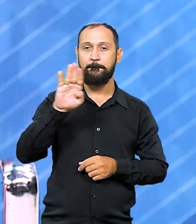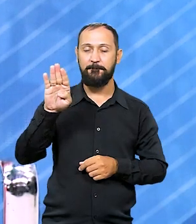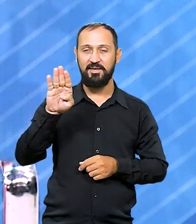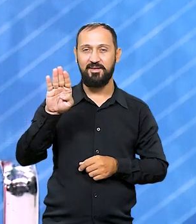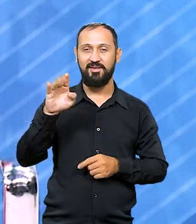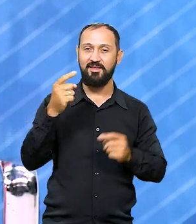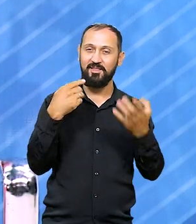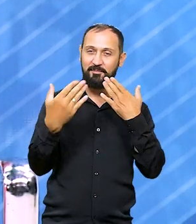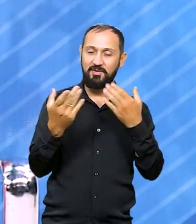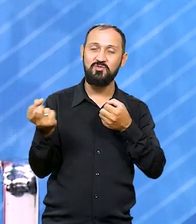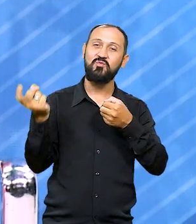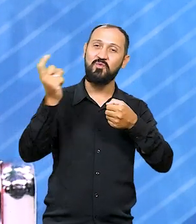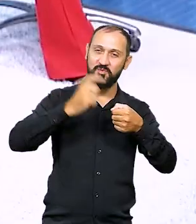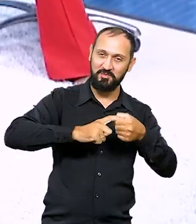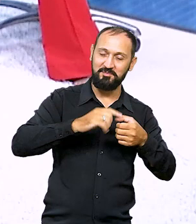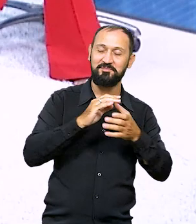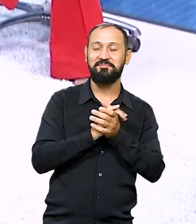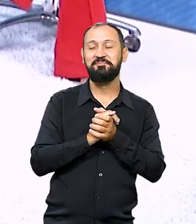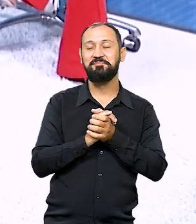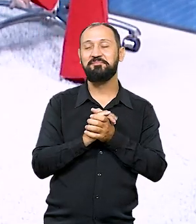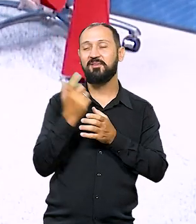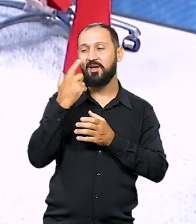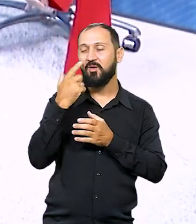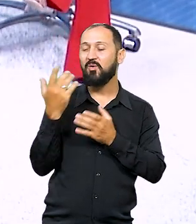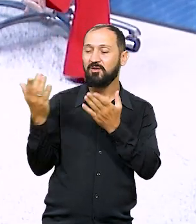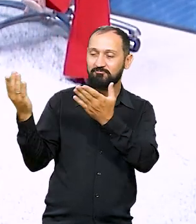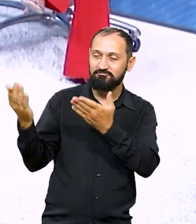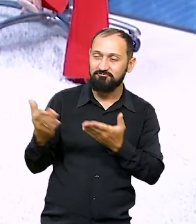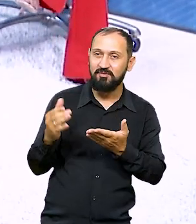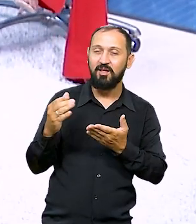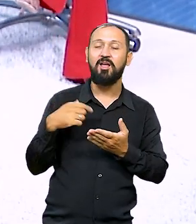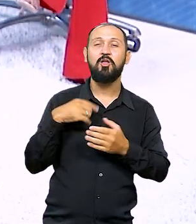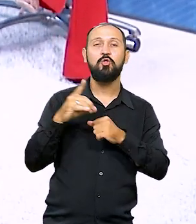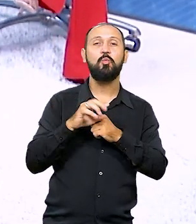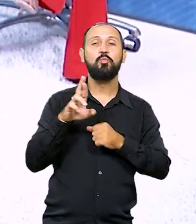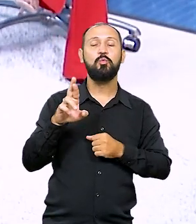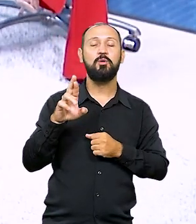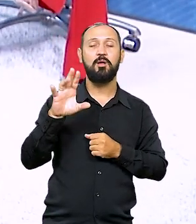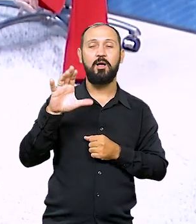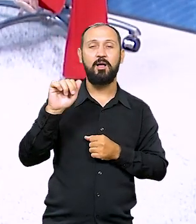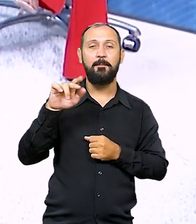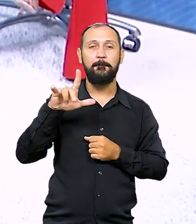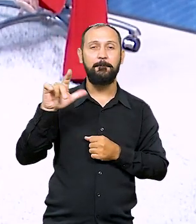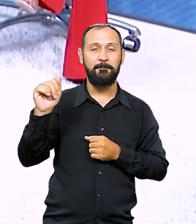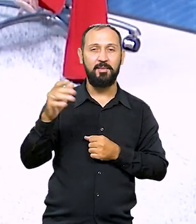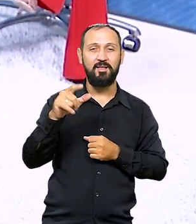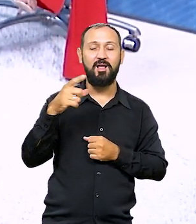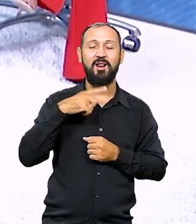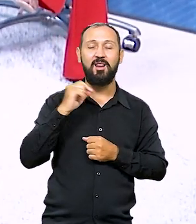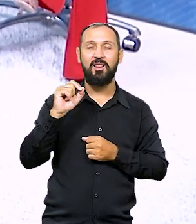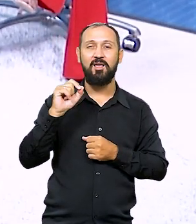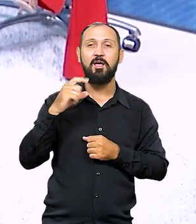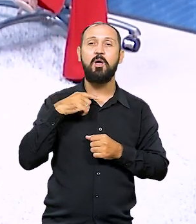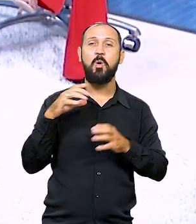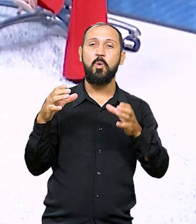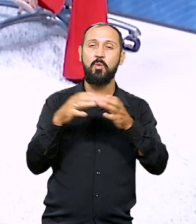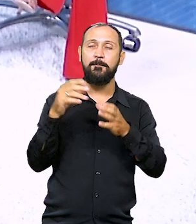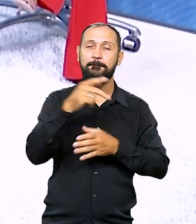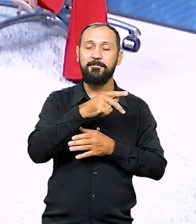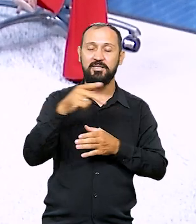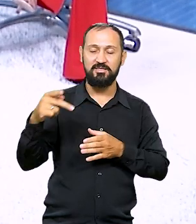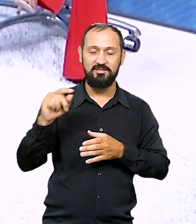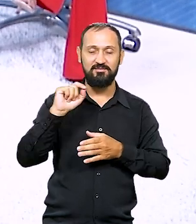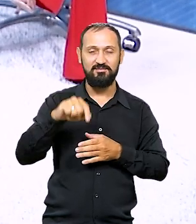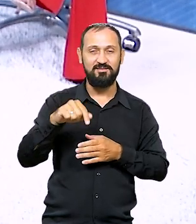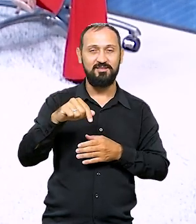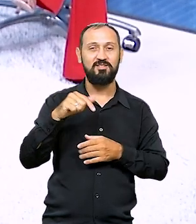O programa OAB em Debate está de volta e agora eu recebo aqui no estúdio a doutora Camila Marques, presidente da Comissão da